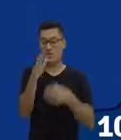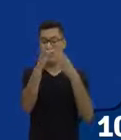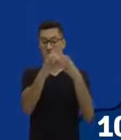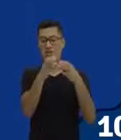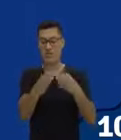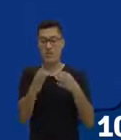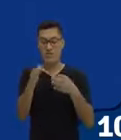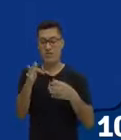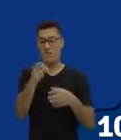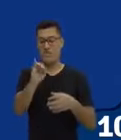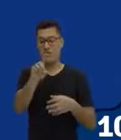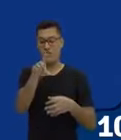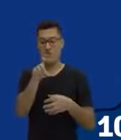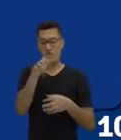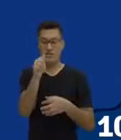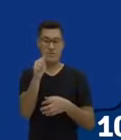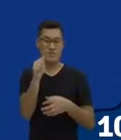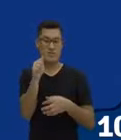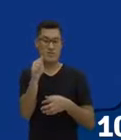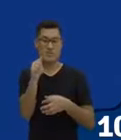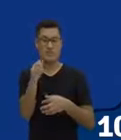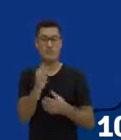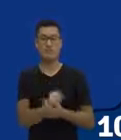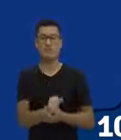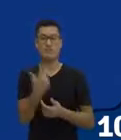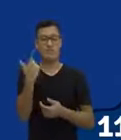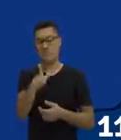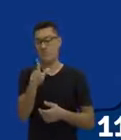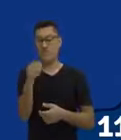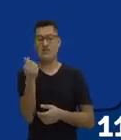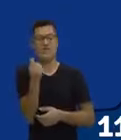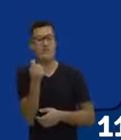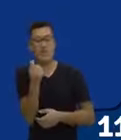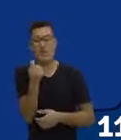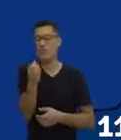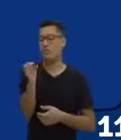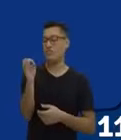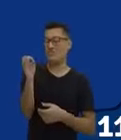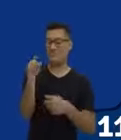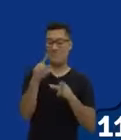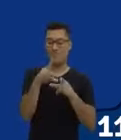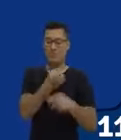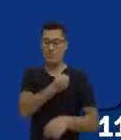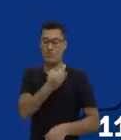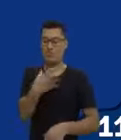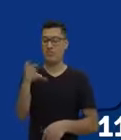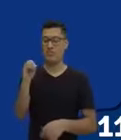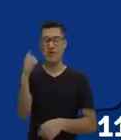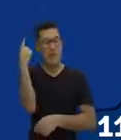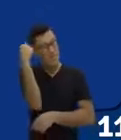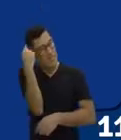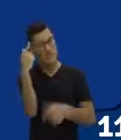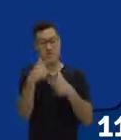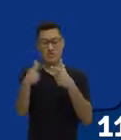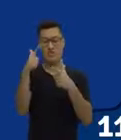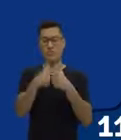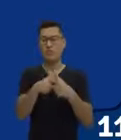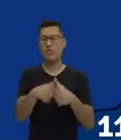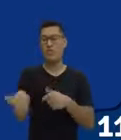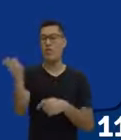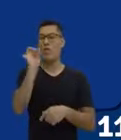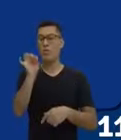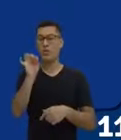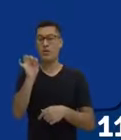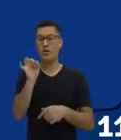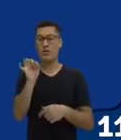Uhum. Eu posso enxergar assim também, né? Então, resumindo aí, pensando no nosso problema, olha lá, o que é uma função